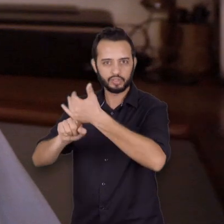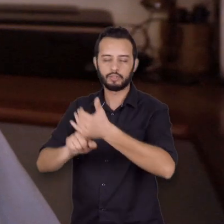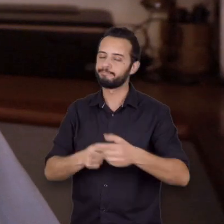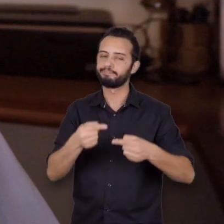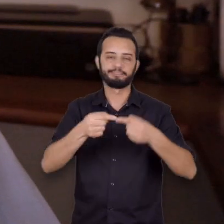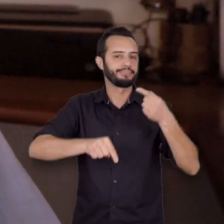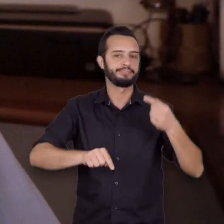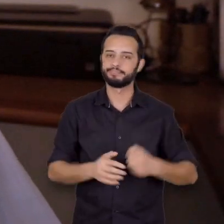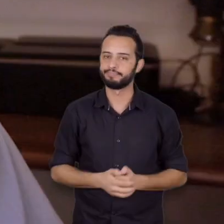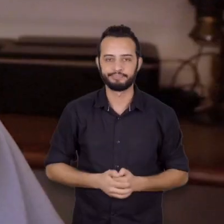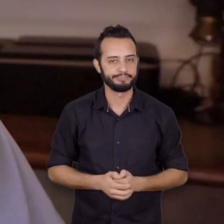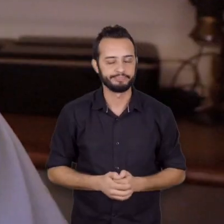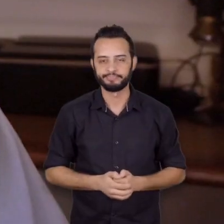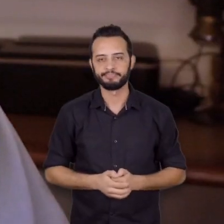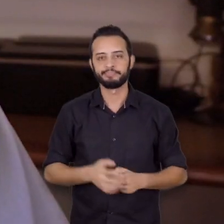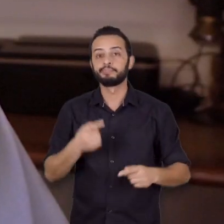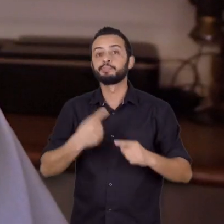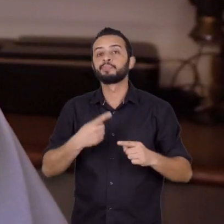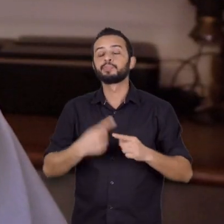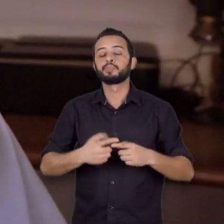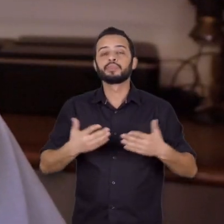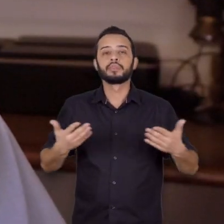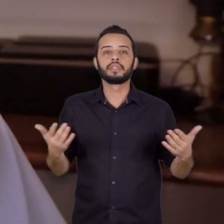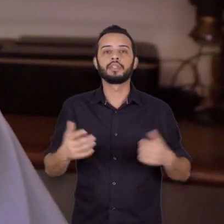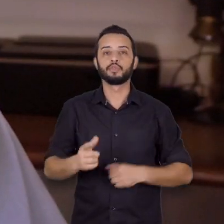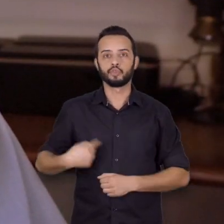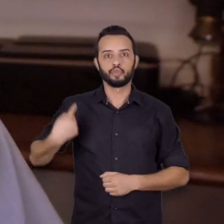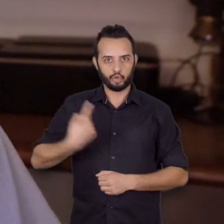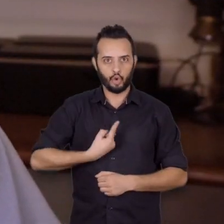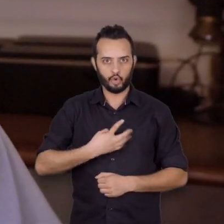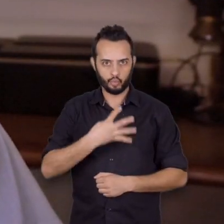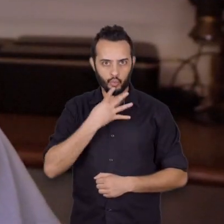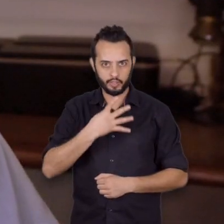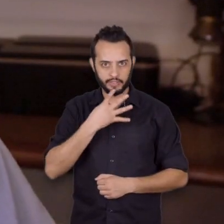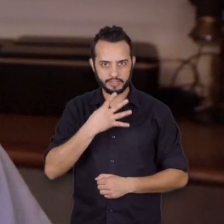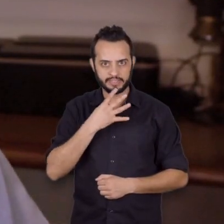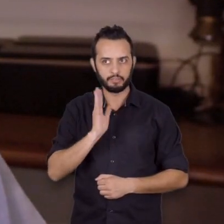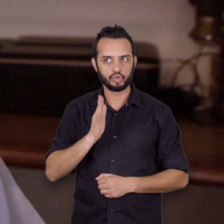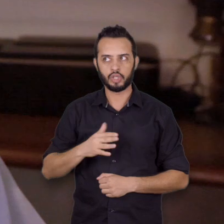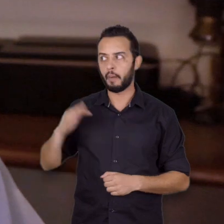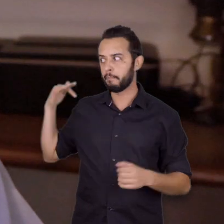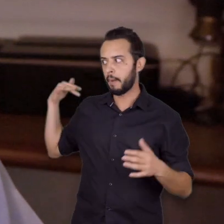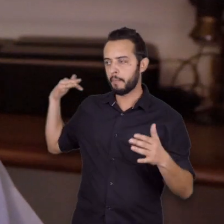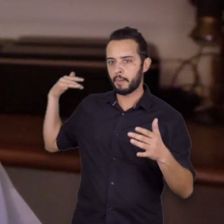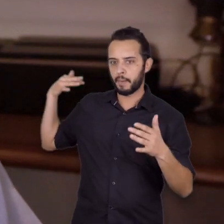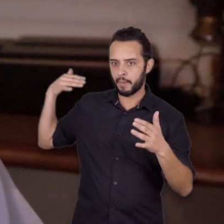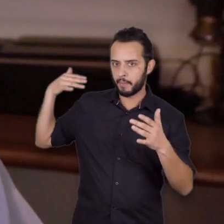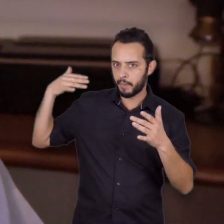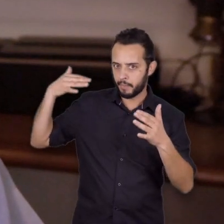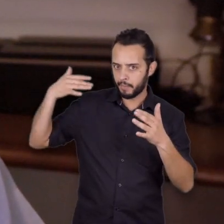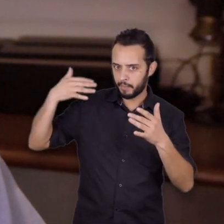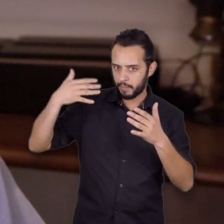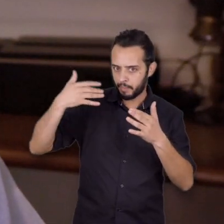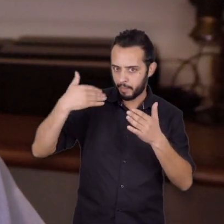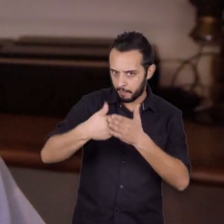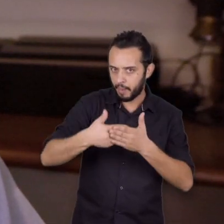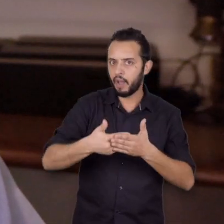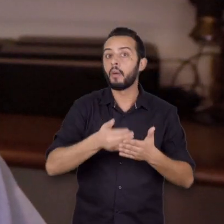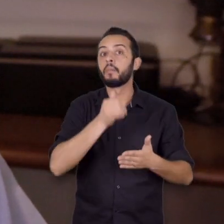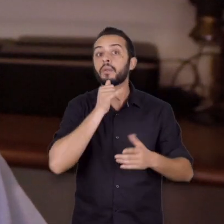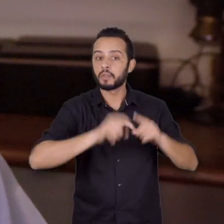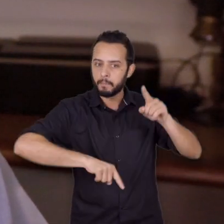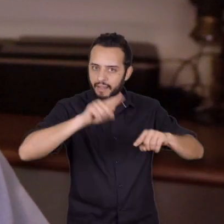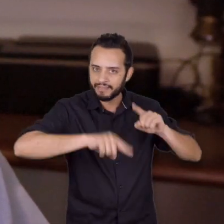as tecnologias. Por quê? Porque basicamente tudo que a gente conhece, tudo que foi desenvolvido em termos